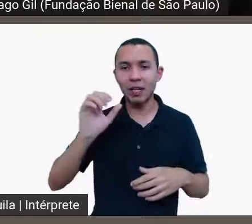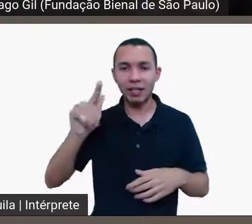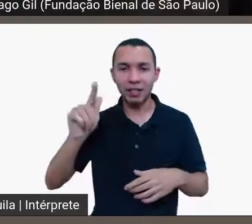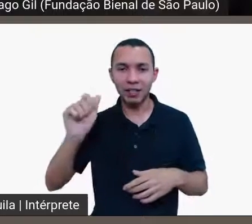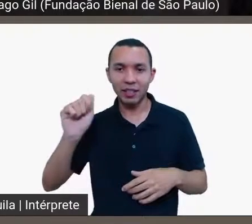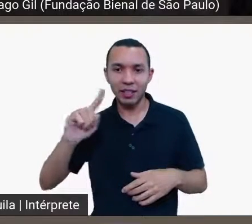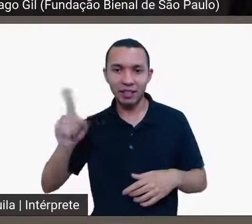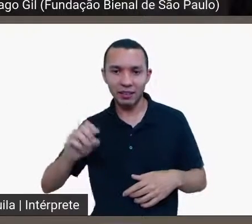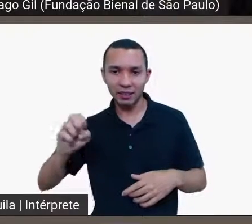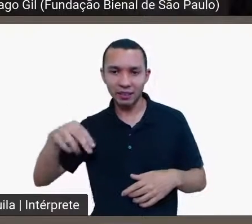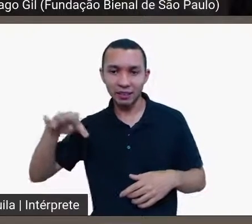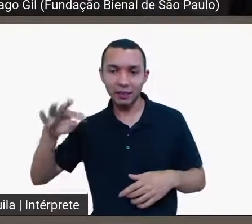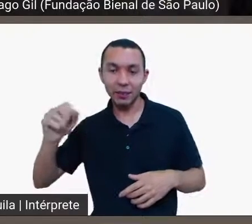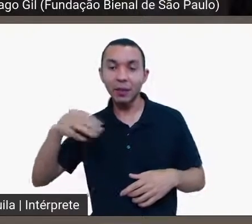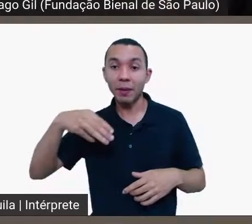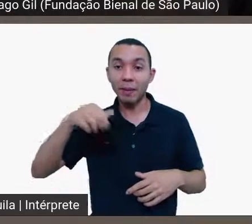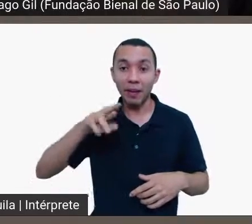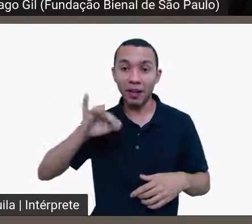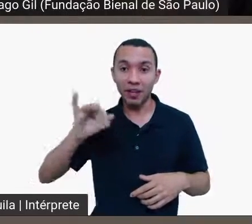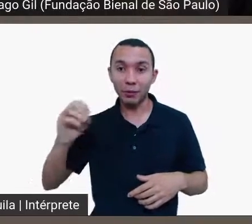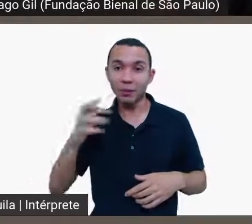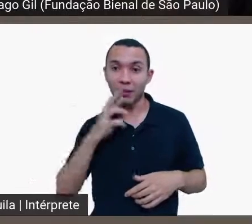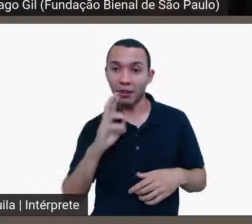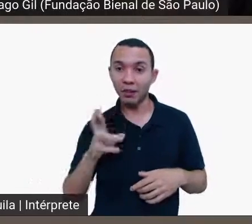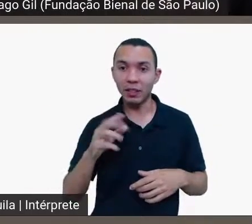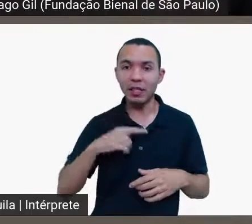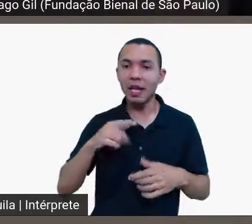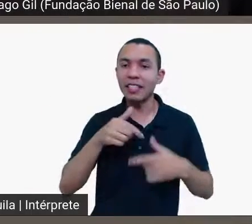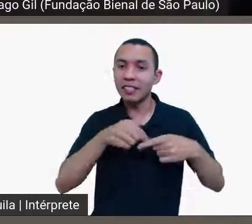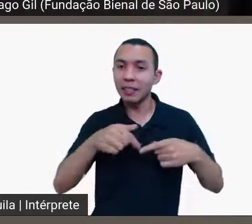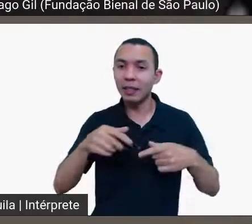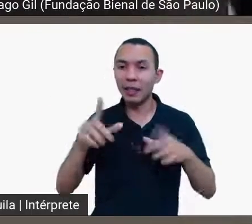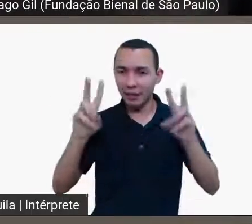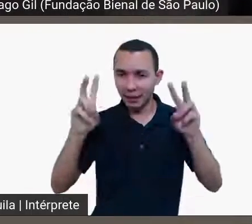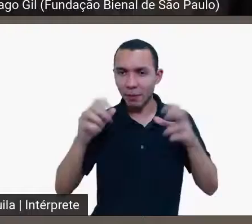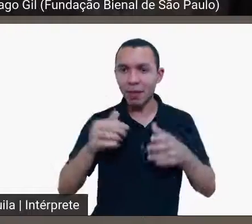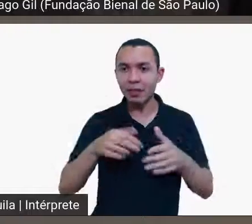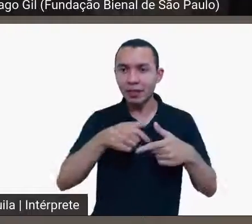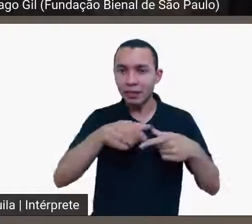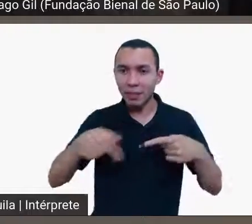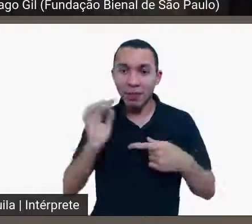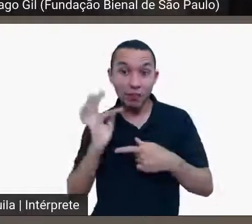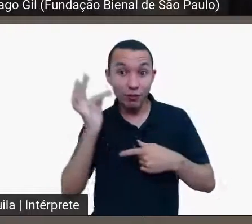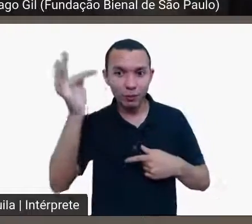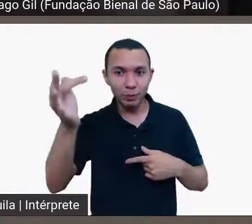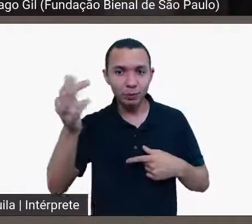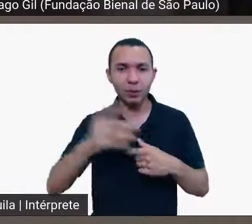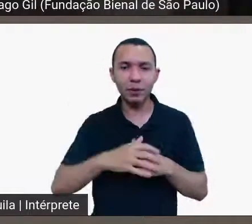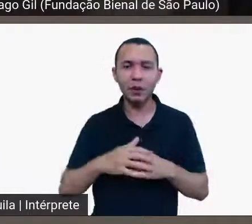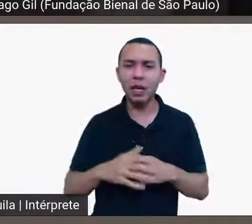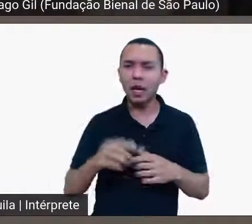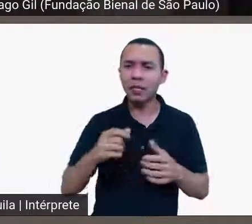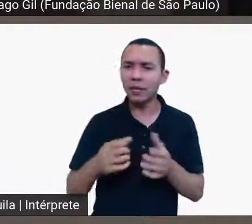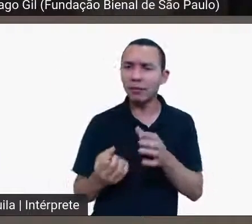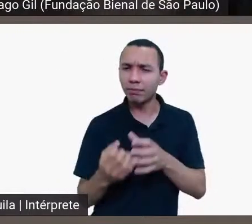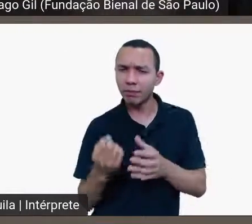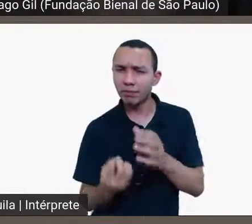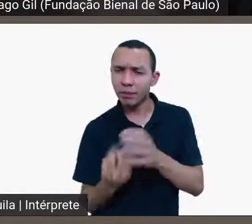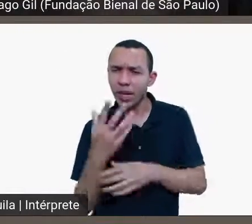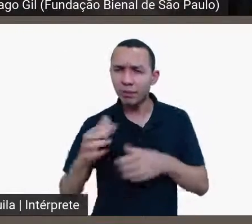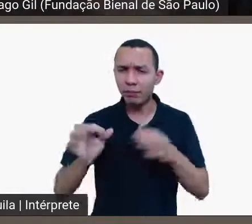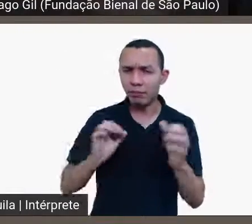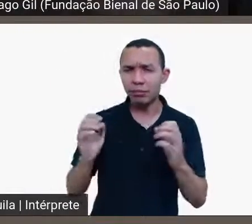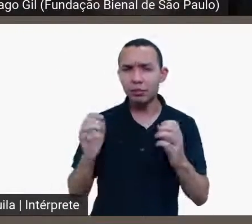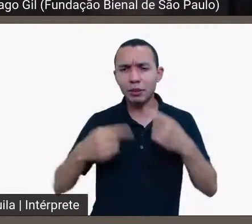responde, em que todas, que chama-se Semana Futurista, e que semanas antes vai sucedendo, você vê que está sendo criado e discutido o evento